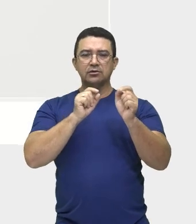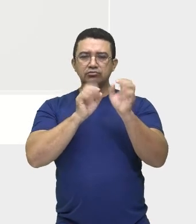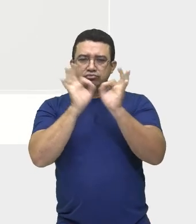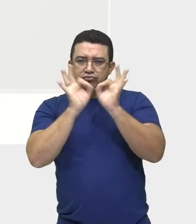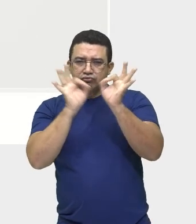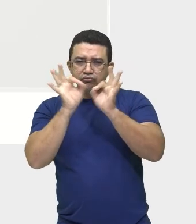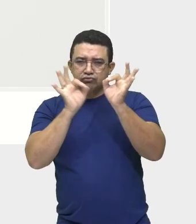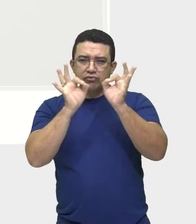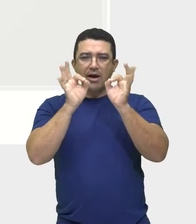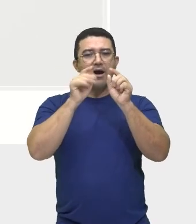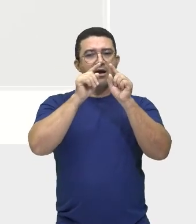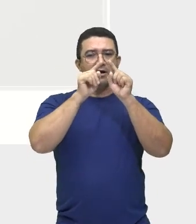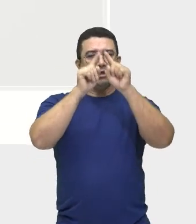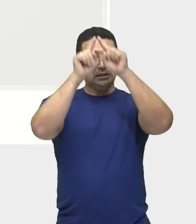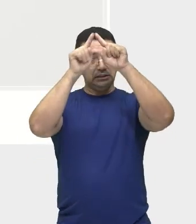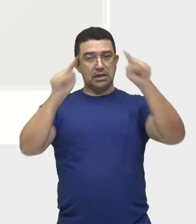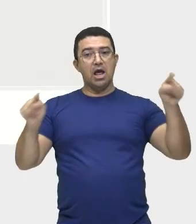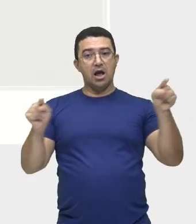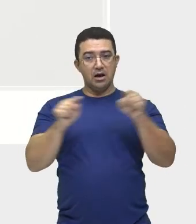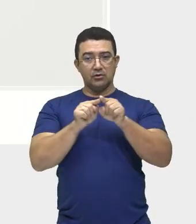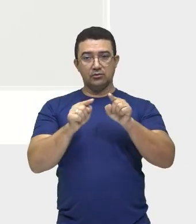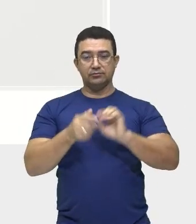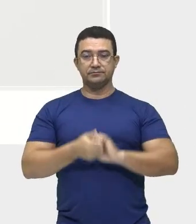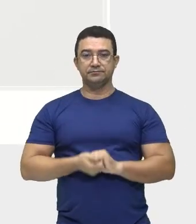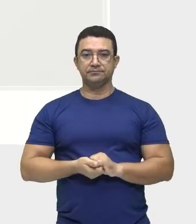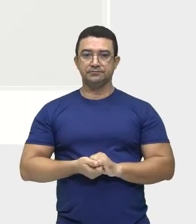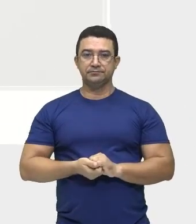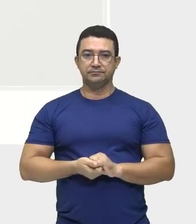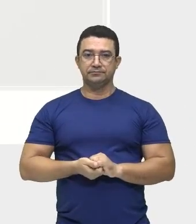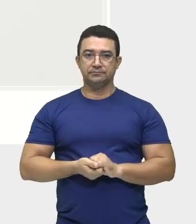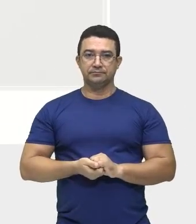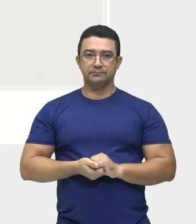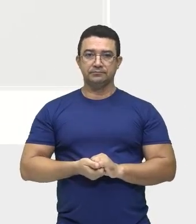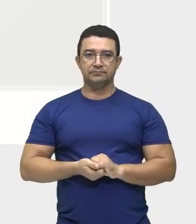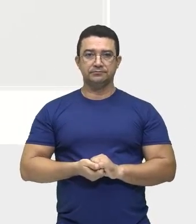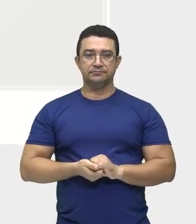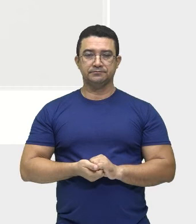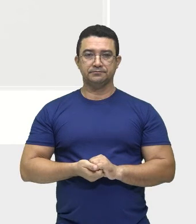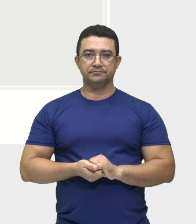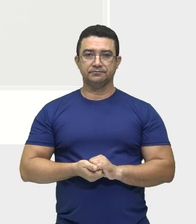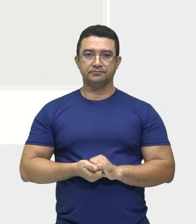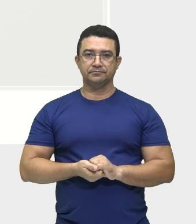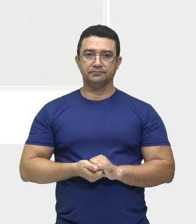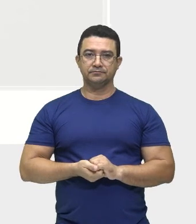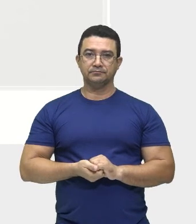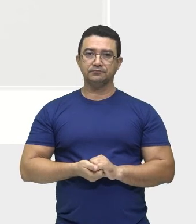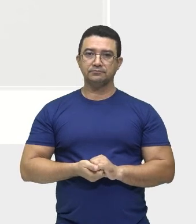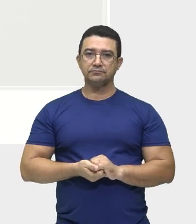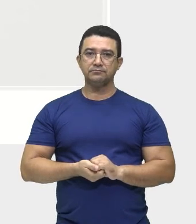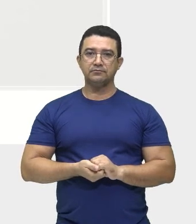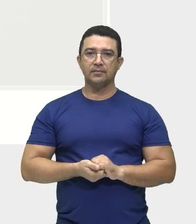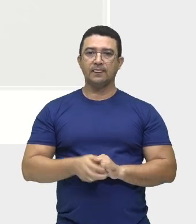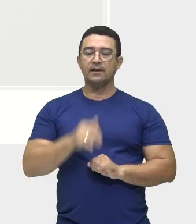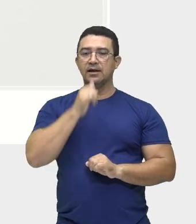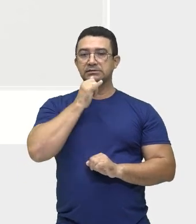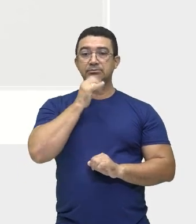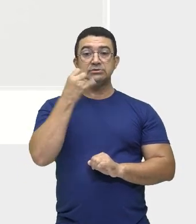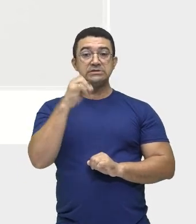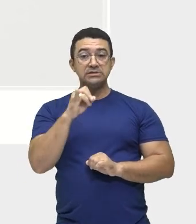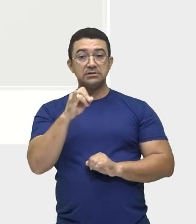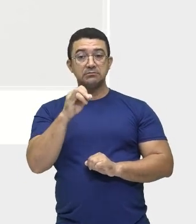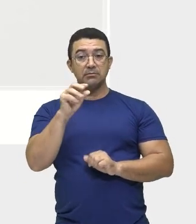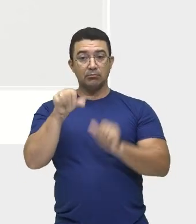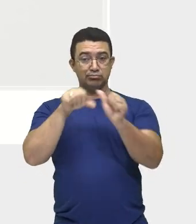construir um triângulo, tá? Agora vamos supor o seguinte, vamos imaginar, tá? Que essa medida aqui não fosse